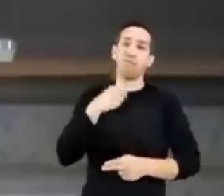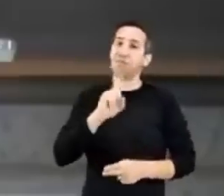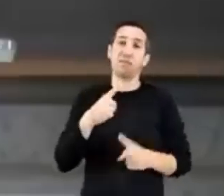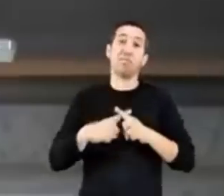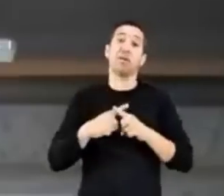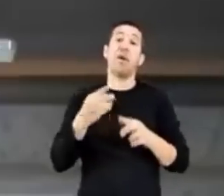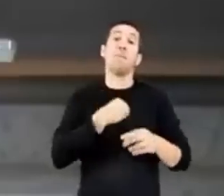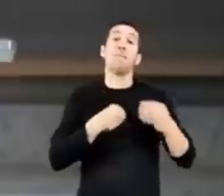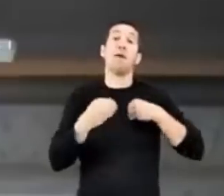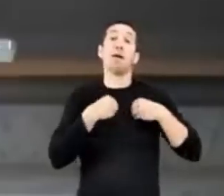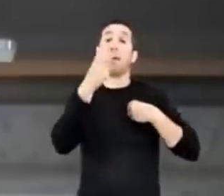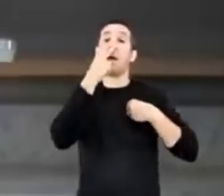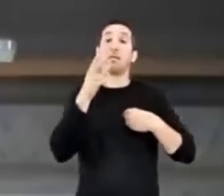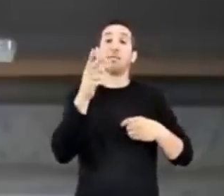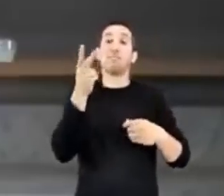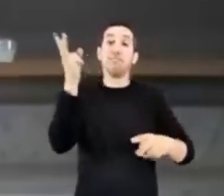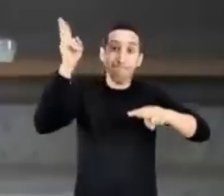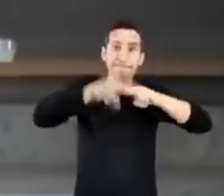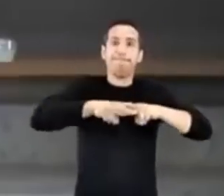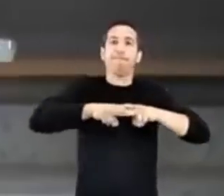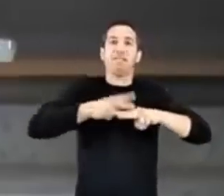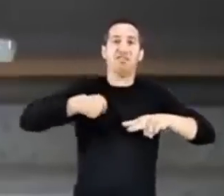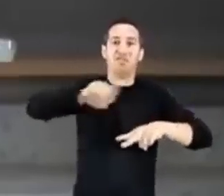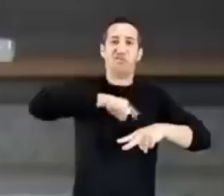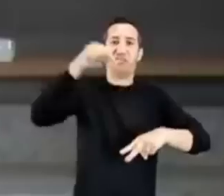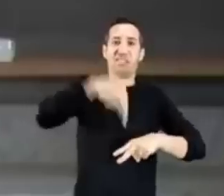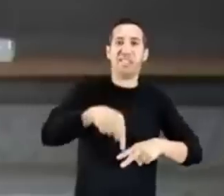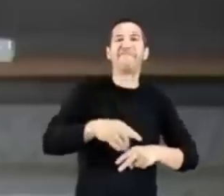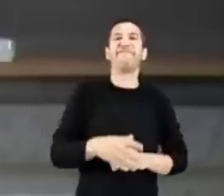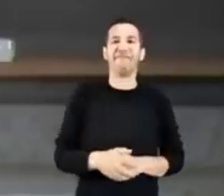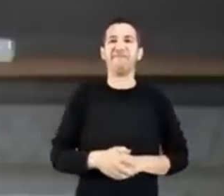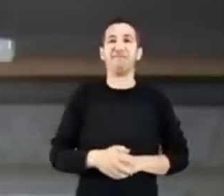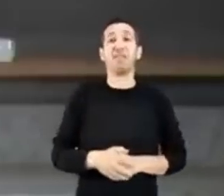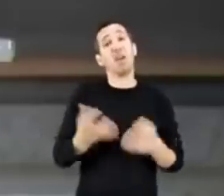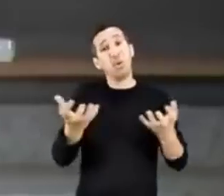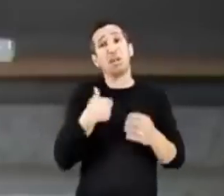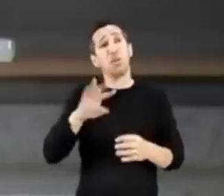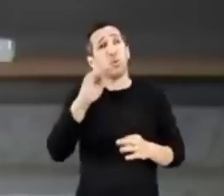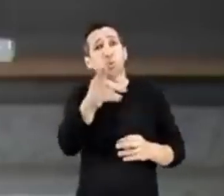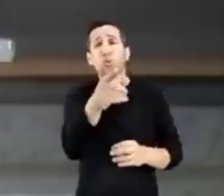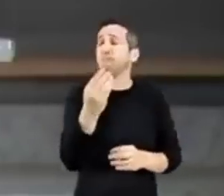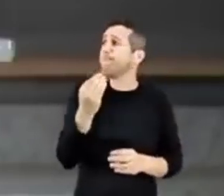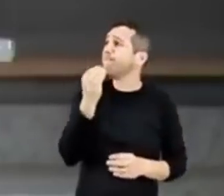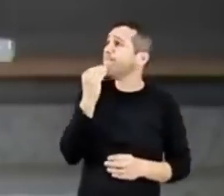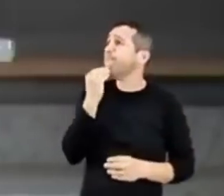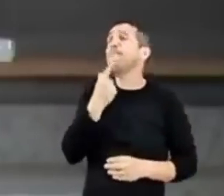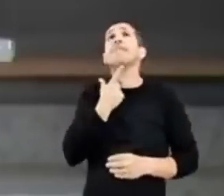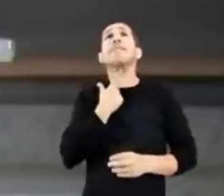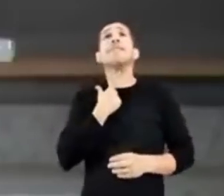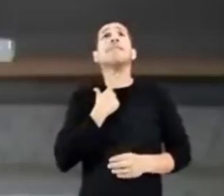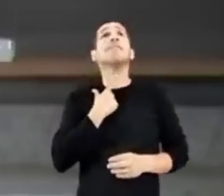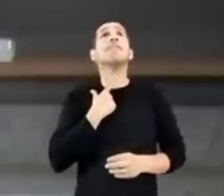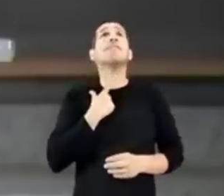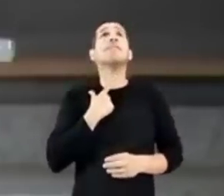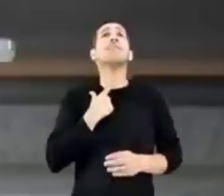eu gostaria muito que as pessoas tivessem o desejo ardente de sair desse mundo de Pecado tanto quanto tem o desejo sair de